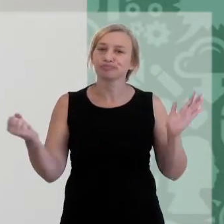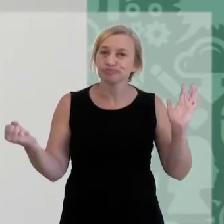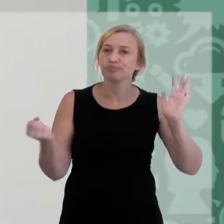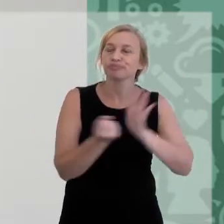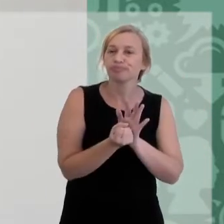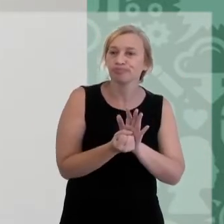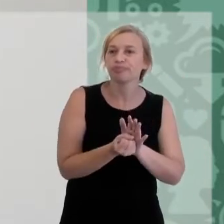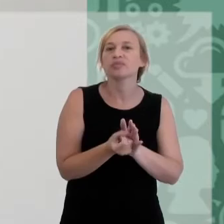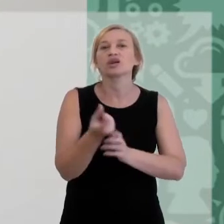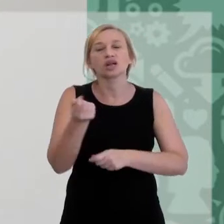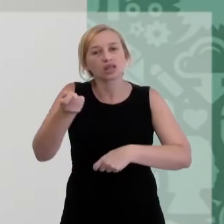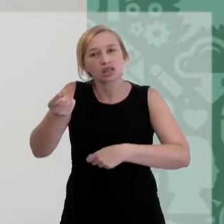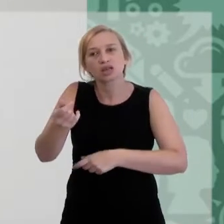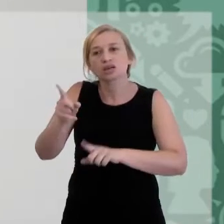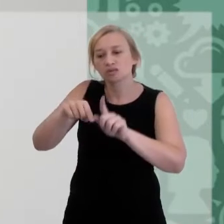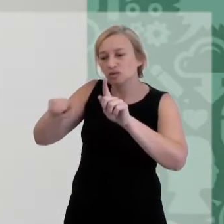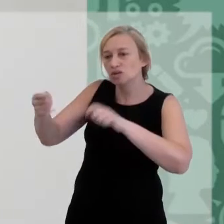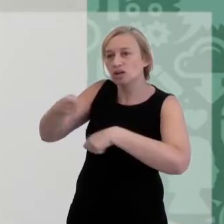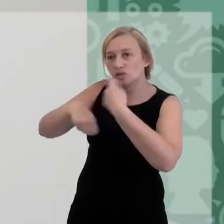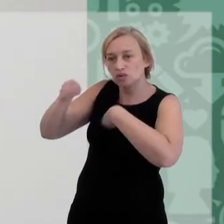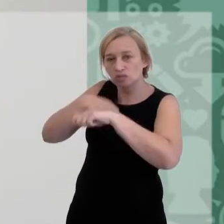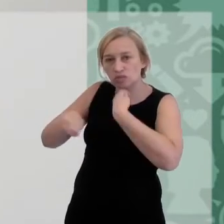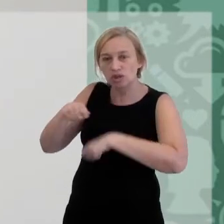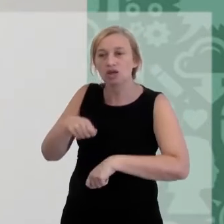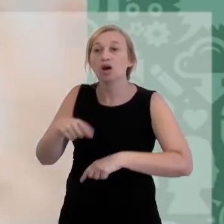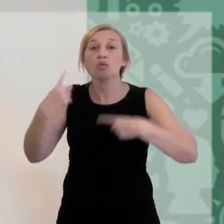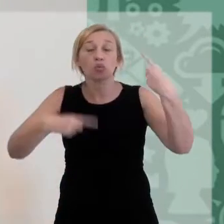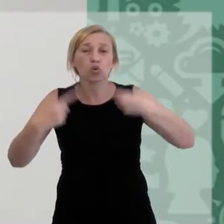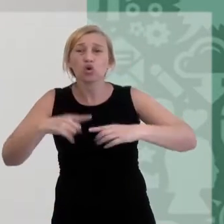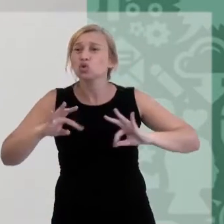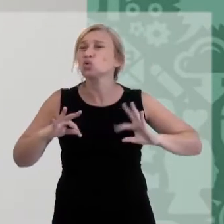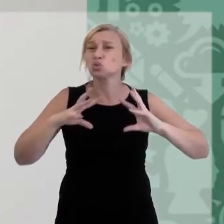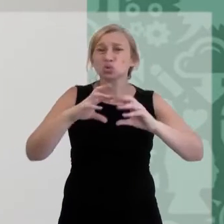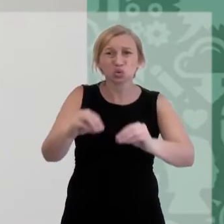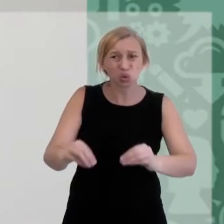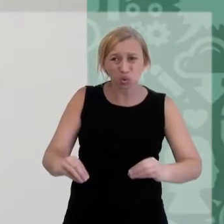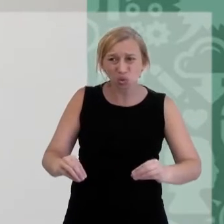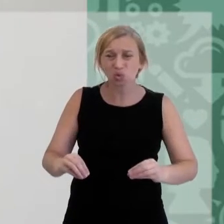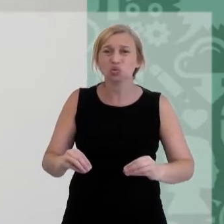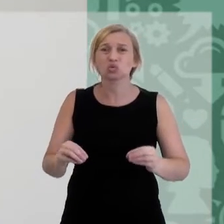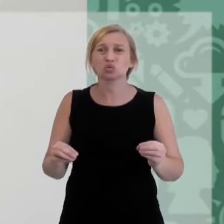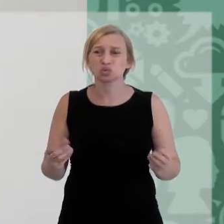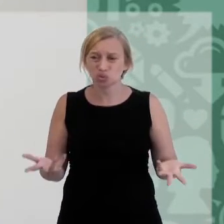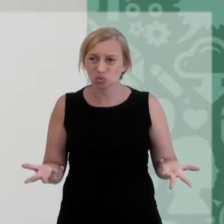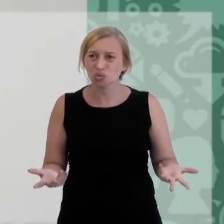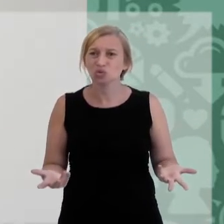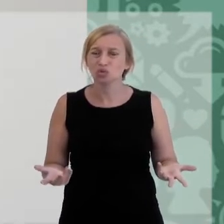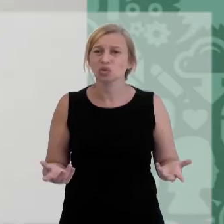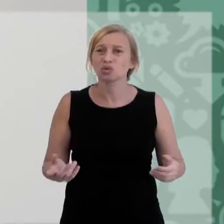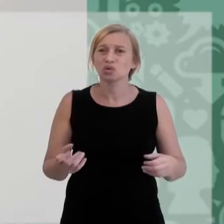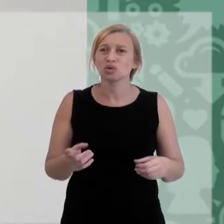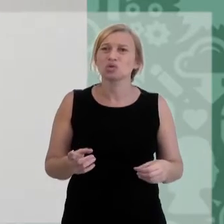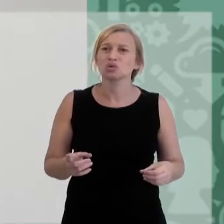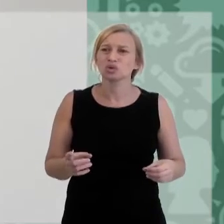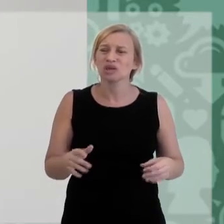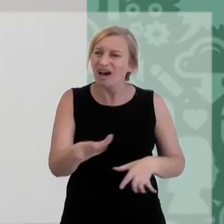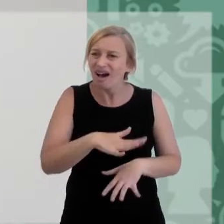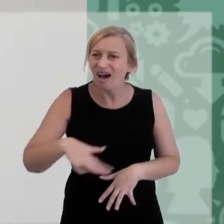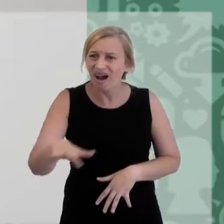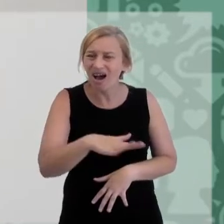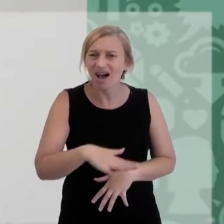Teve um impacto na economia, teve um impacto político, enfim, todo um entorno muito conturbado,